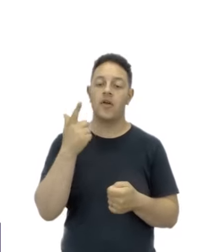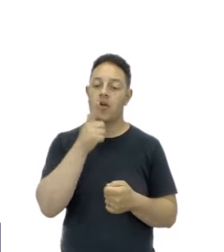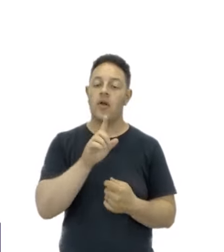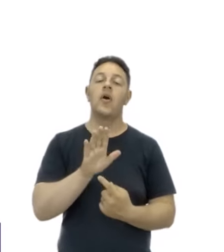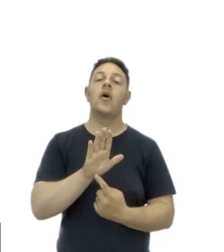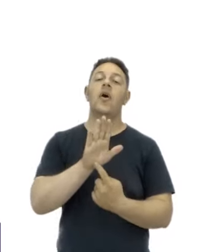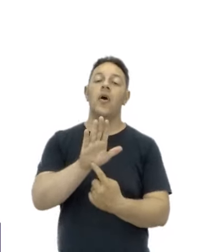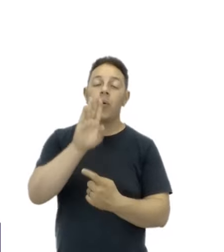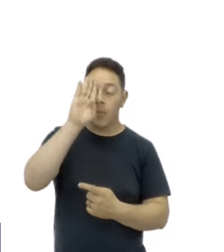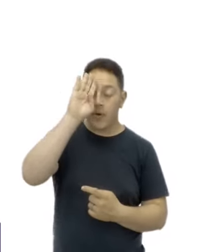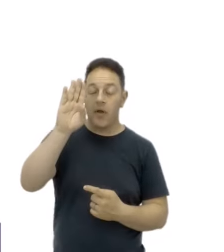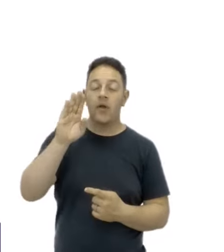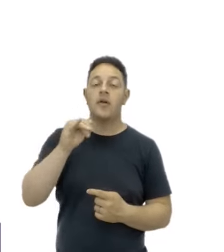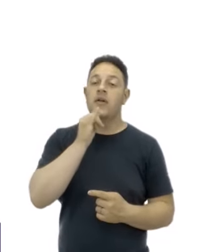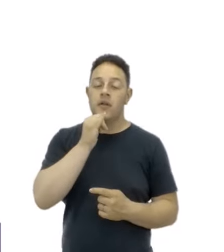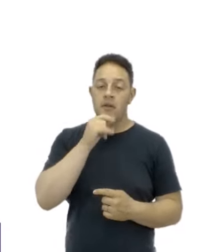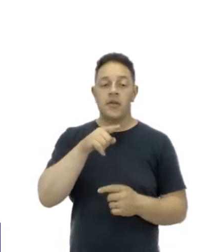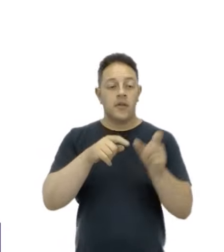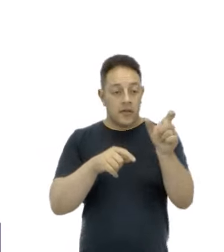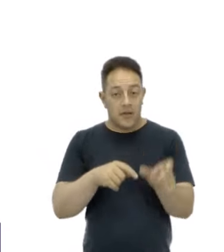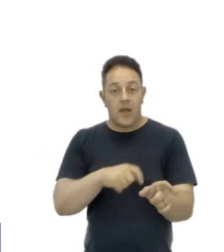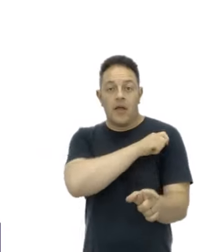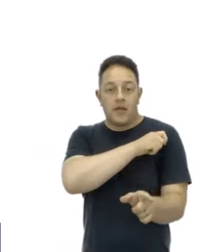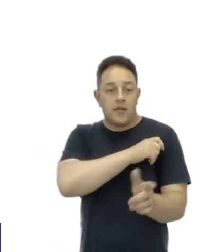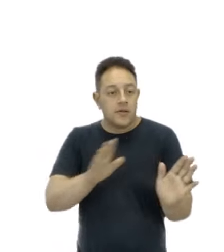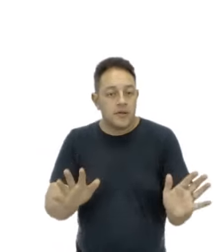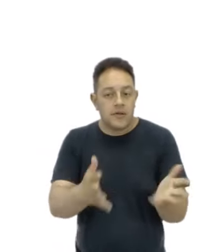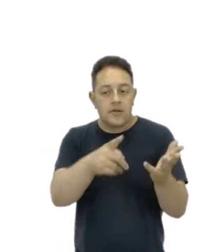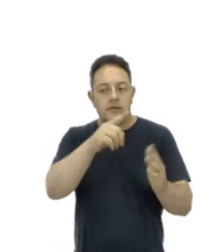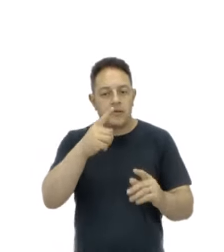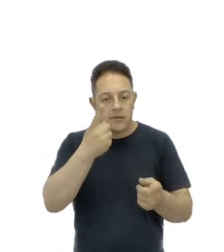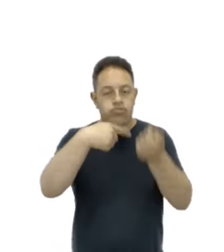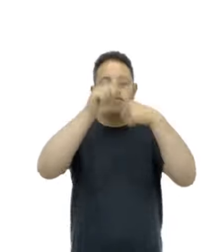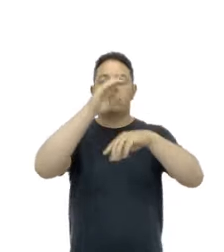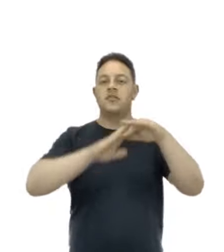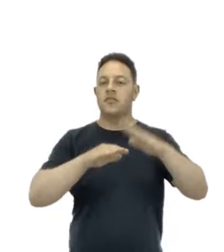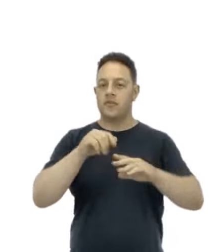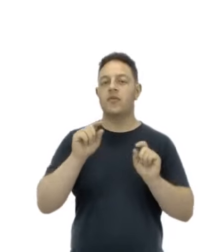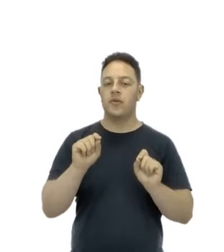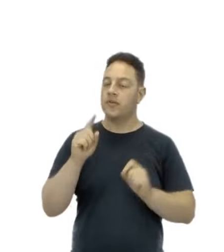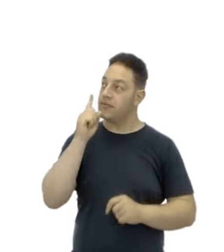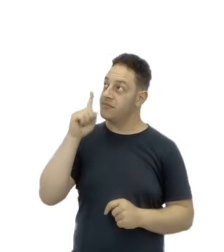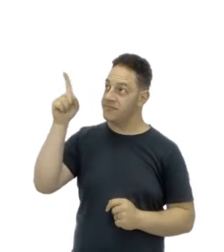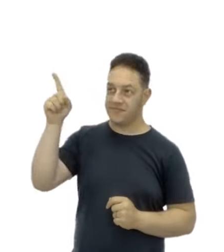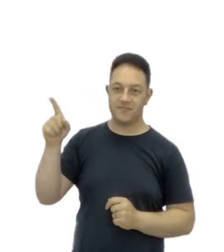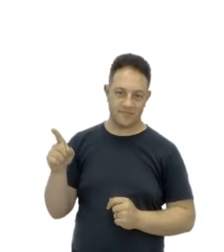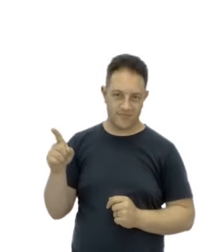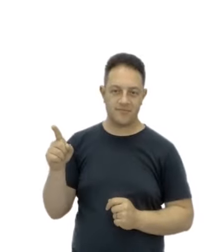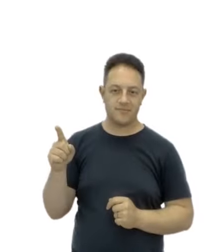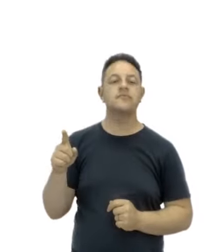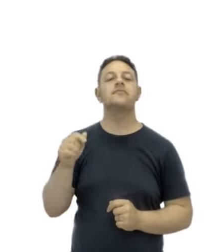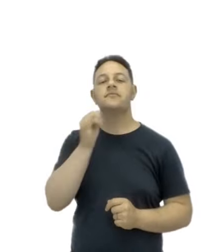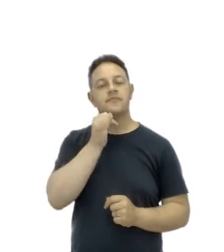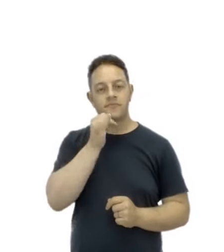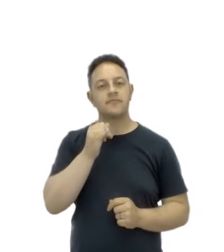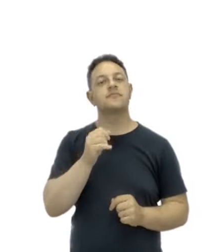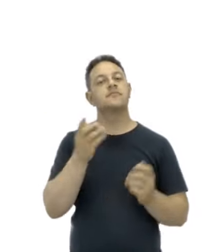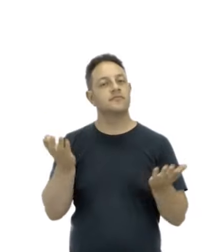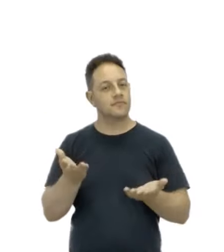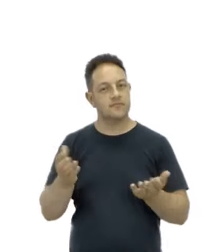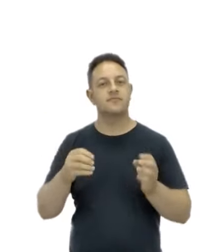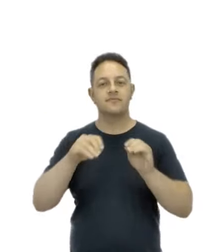função de desenvolver no estudante algumas habilidades e competências. Como essa transmissão